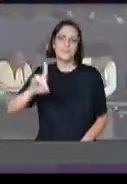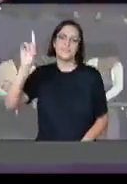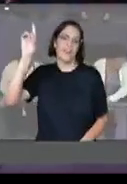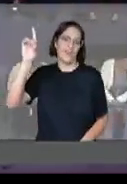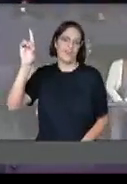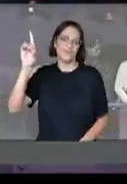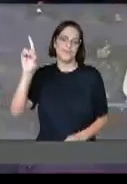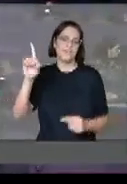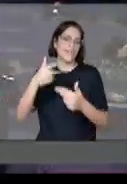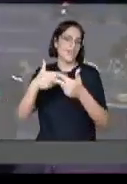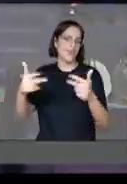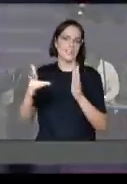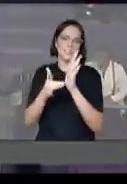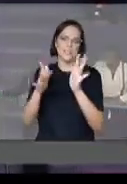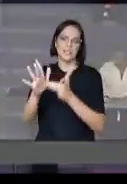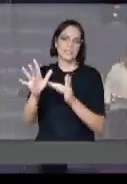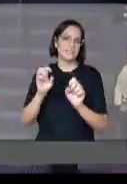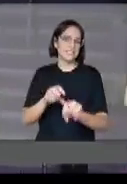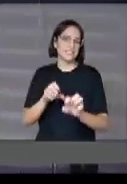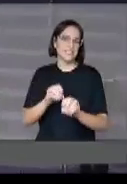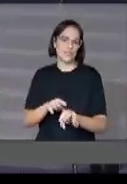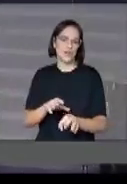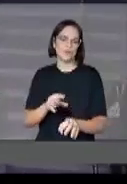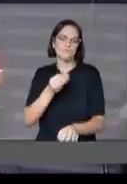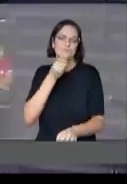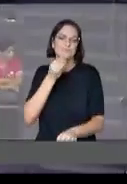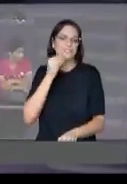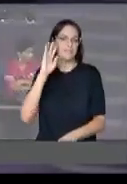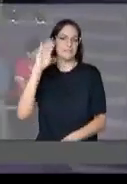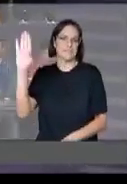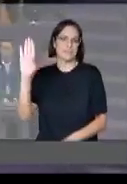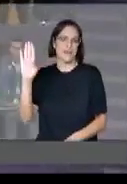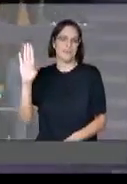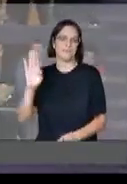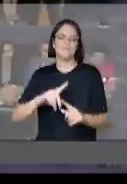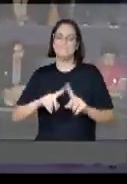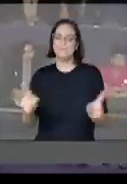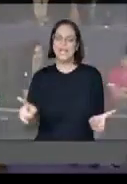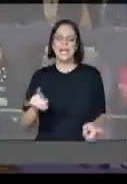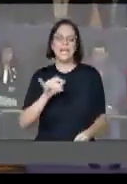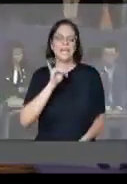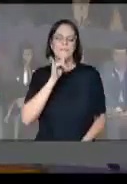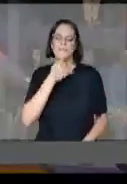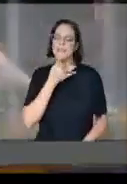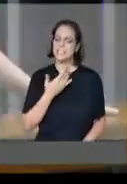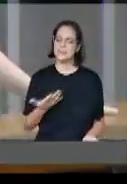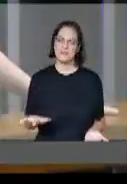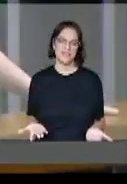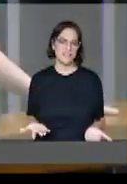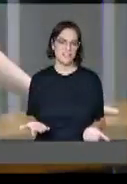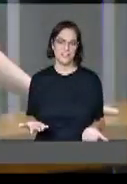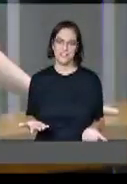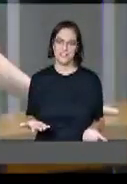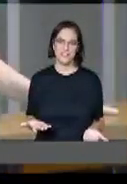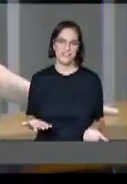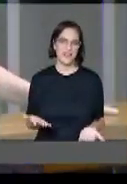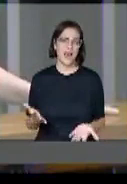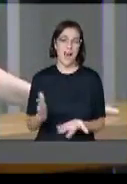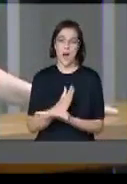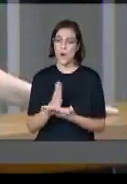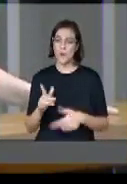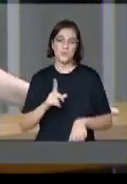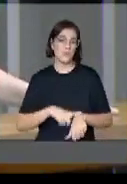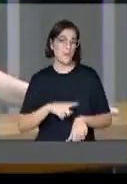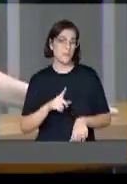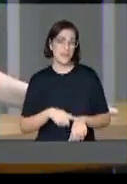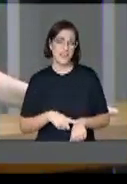os valores que Jesus nos ensinou. Mas, infelizmente, em alguns momentos, a gente se